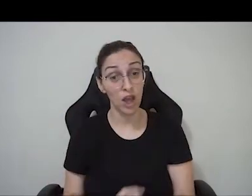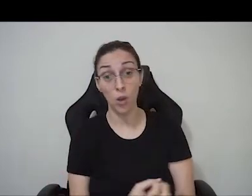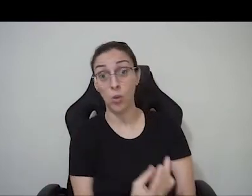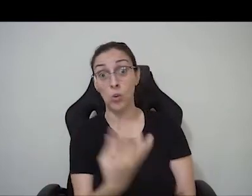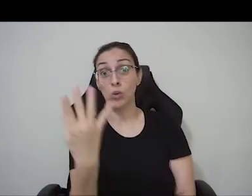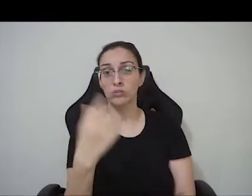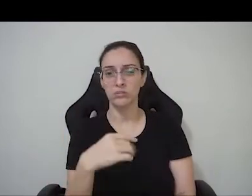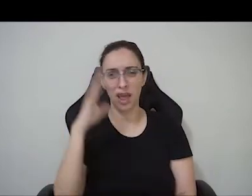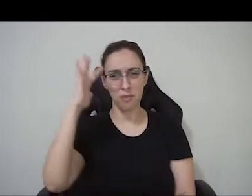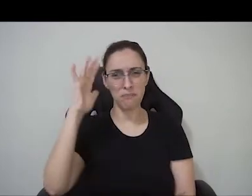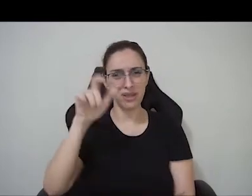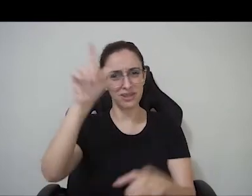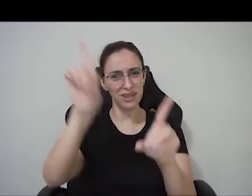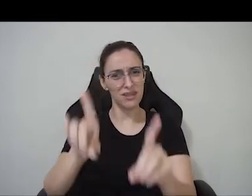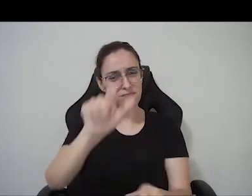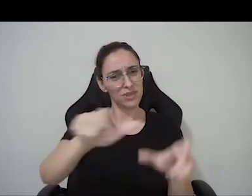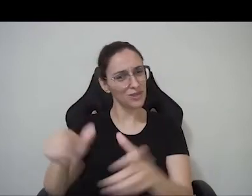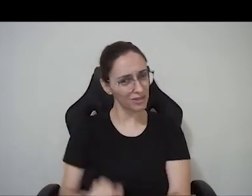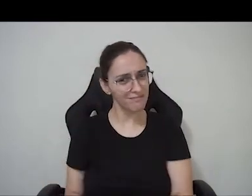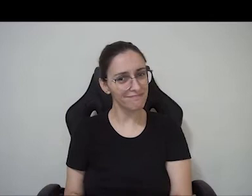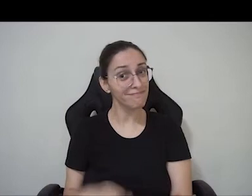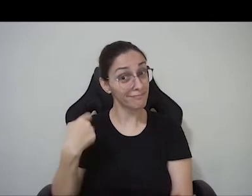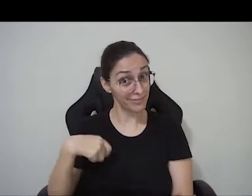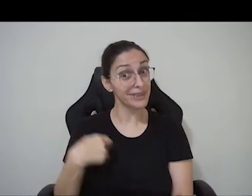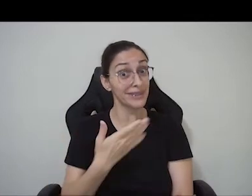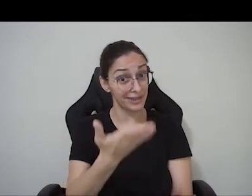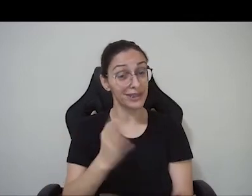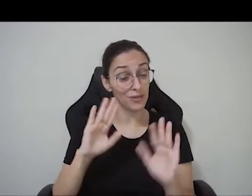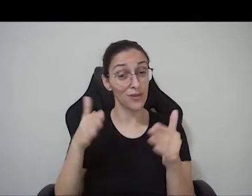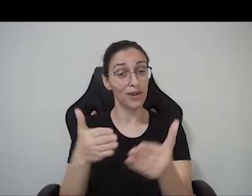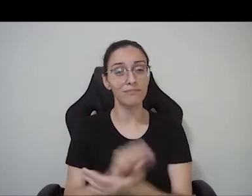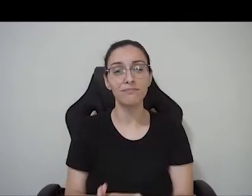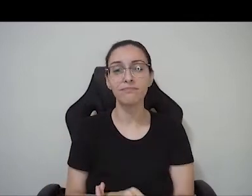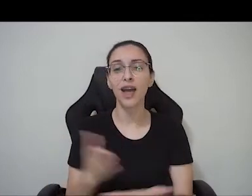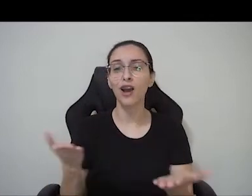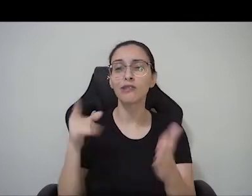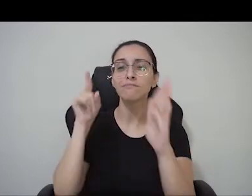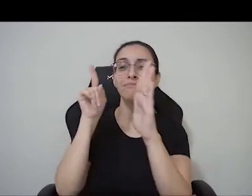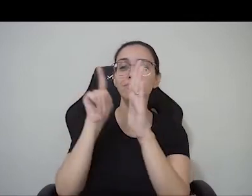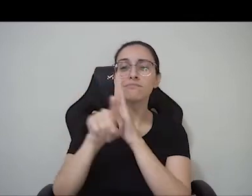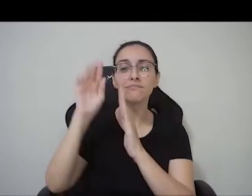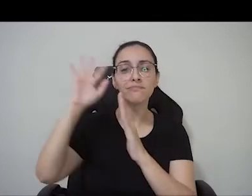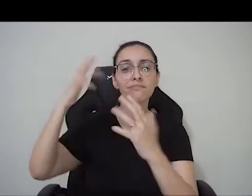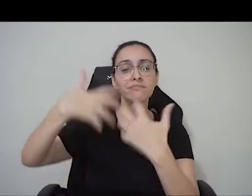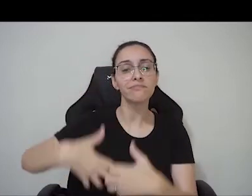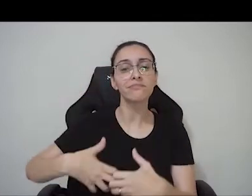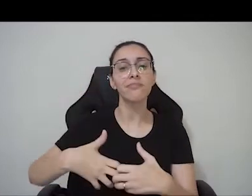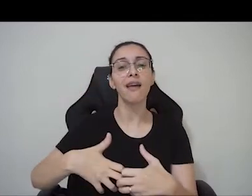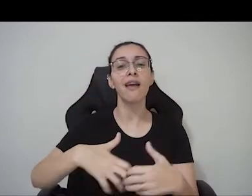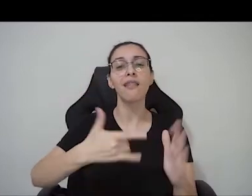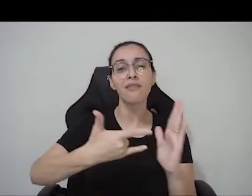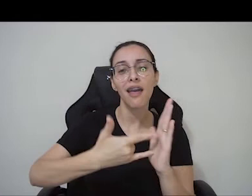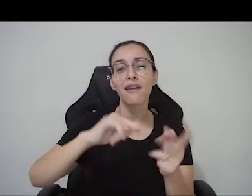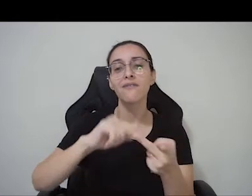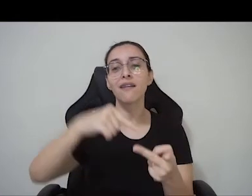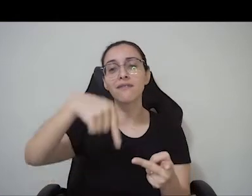pensando nelas. E algo que eu queria questionar vocês. Devs, QAs, POs que